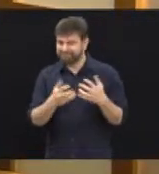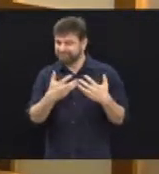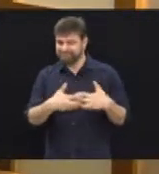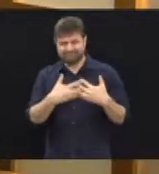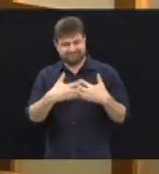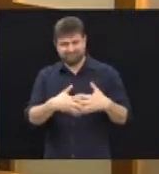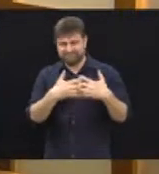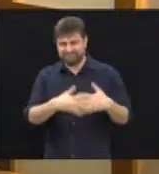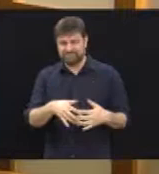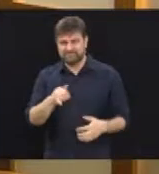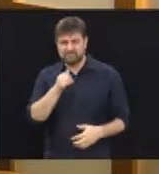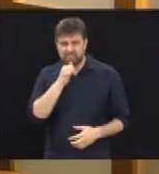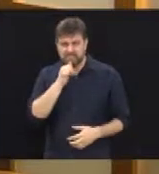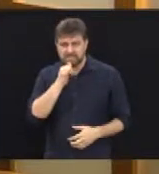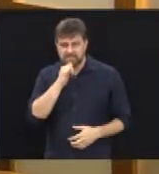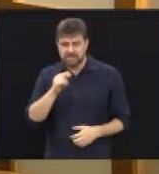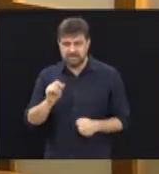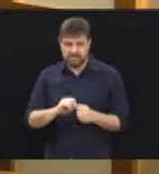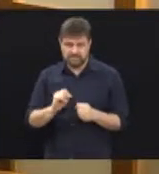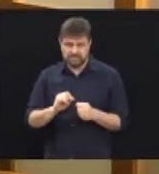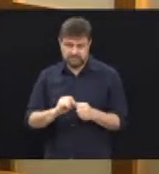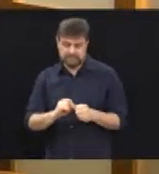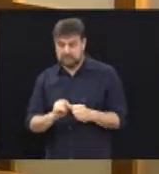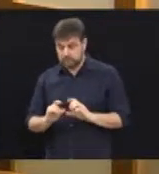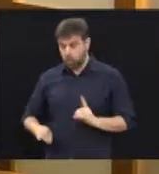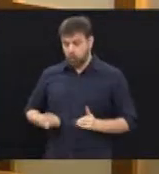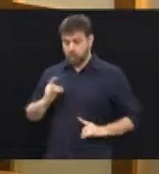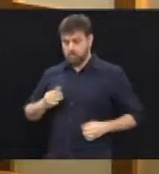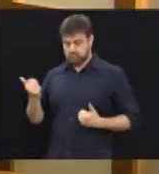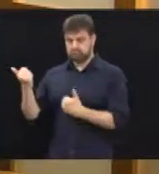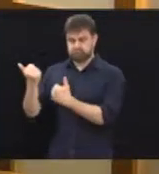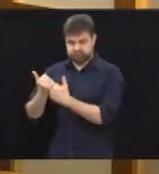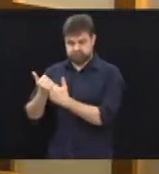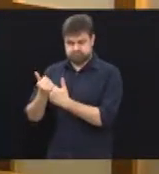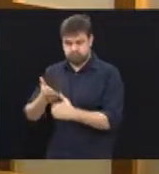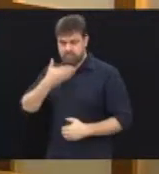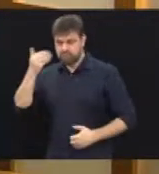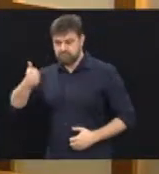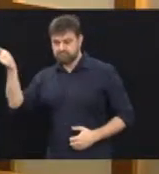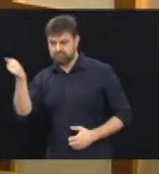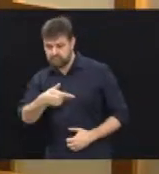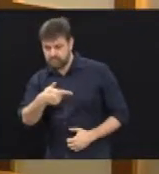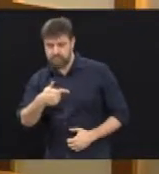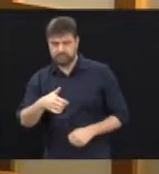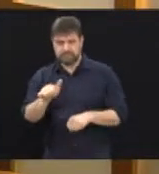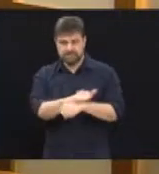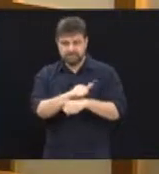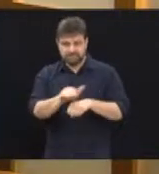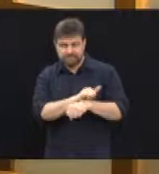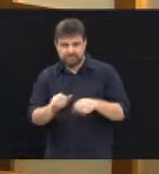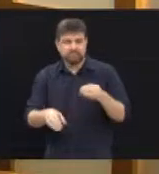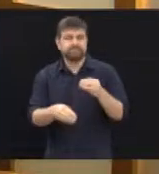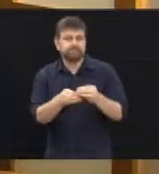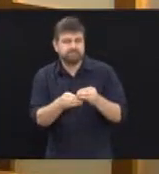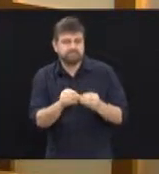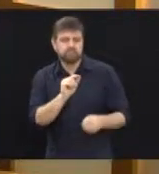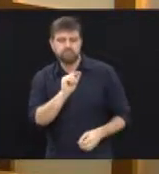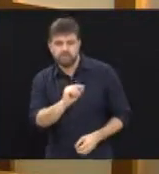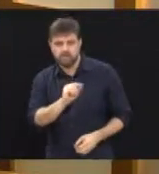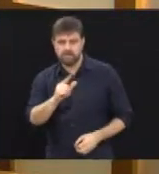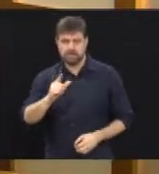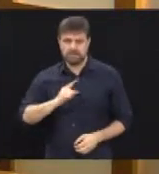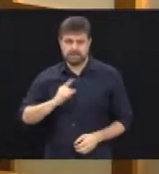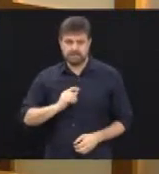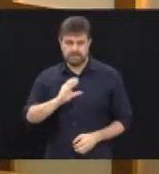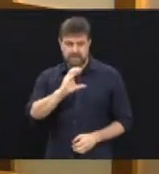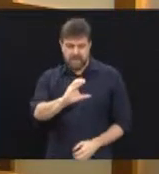eficazes como a própria terapia de reposição hormonal. Então, as terapias alternativas seria, por exemplo, a utilização de